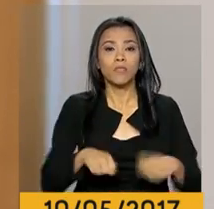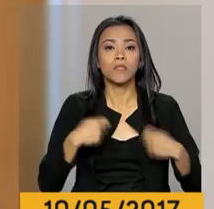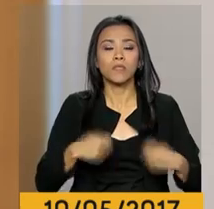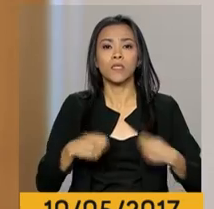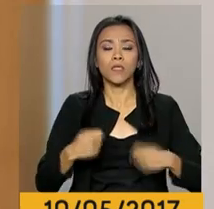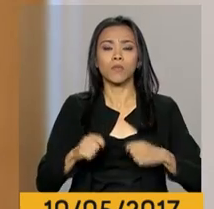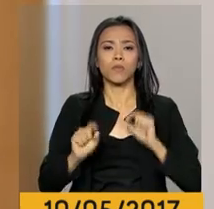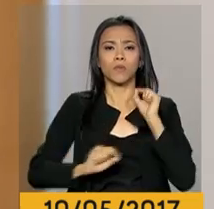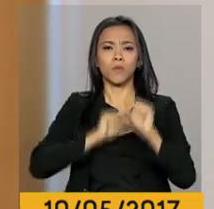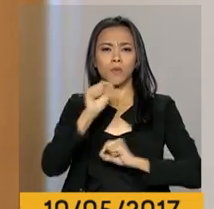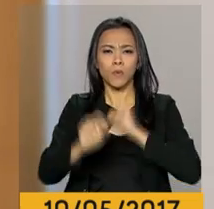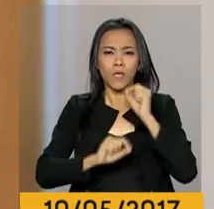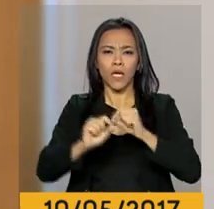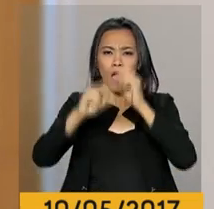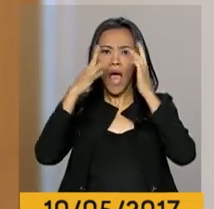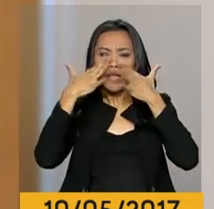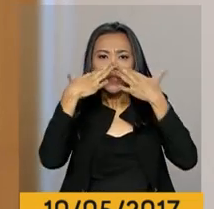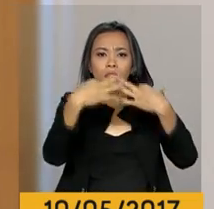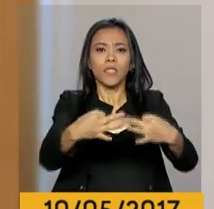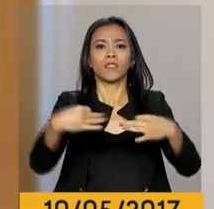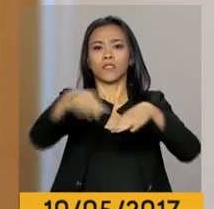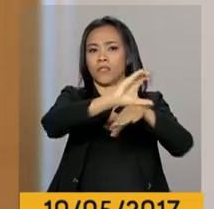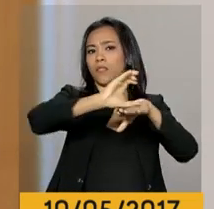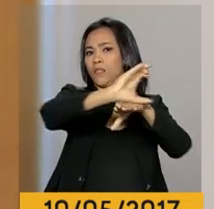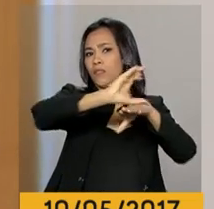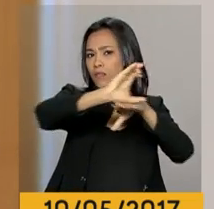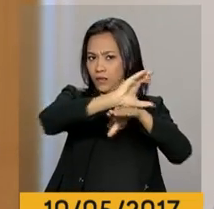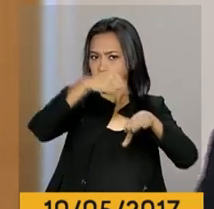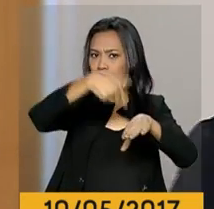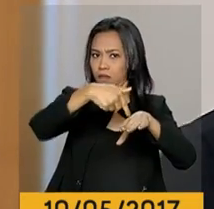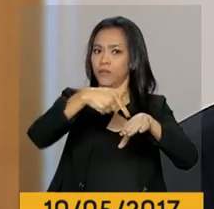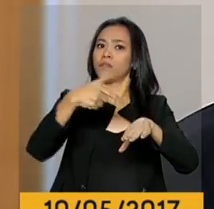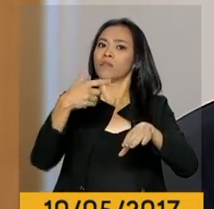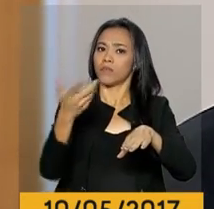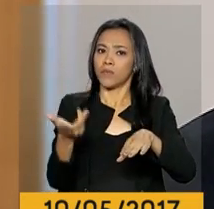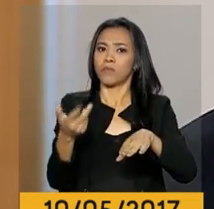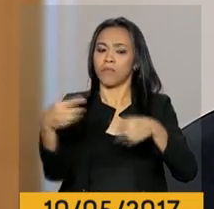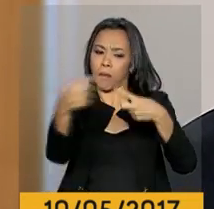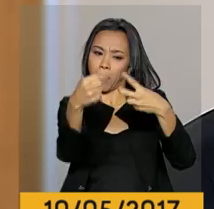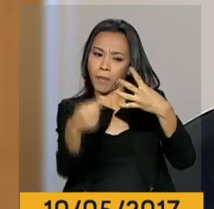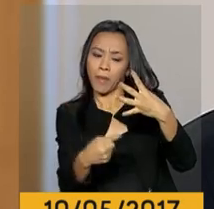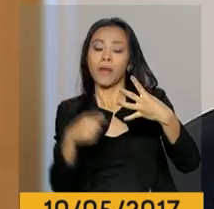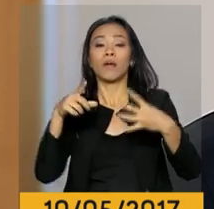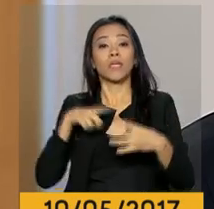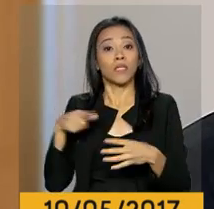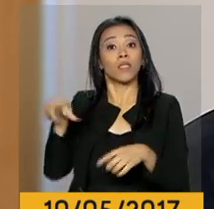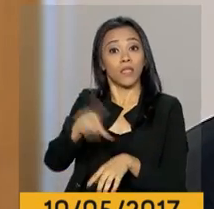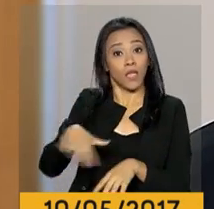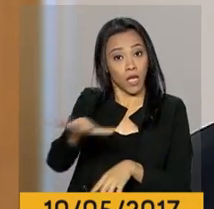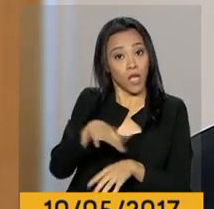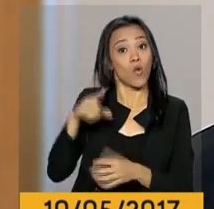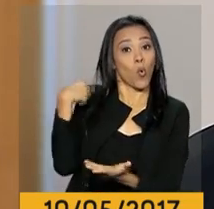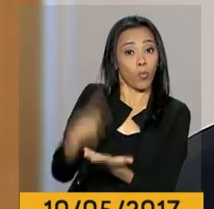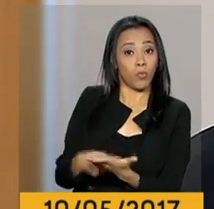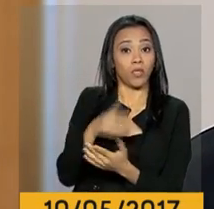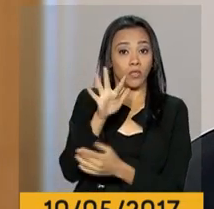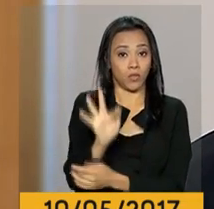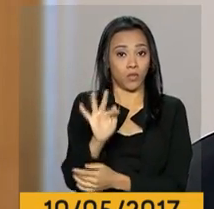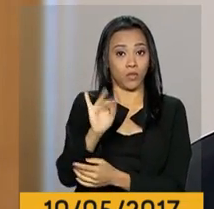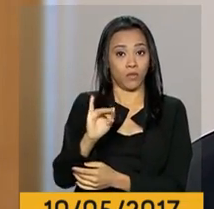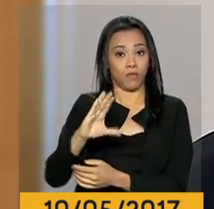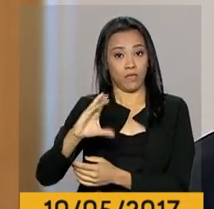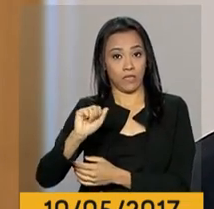obediência a esses princípios constitucionais com a ideia de que ao lado da responsabilidade fiscal nós temos uma